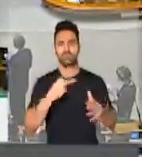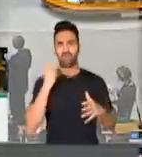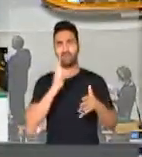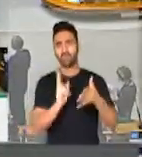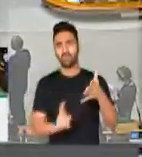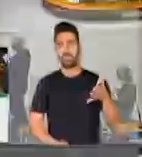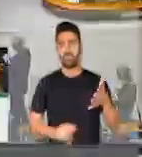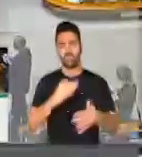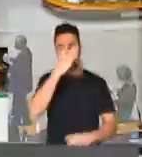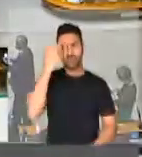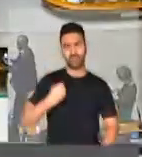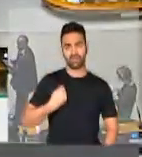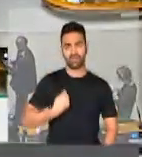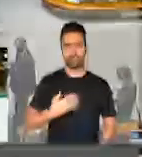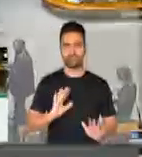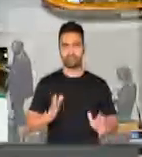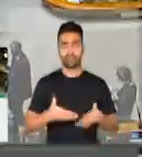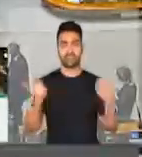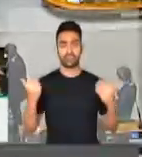nominatas, mas